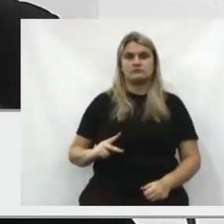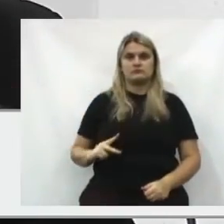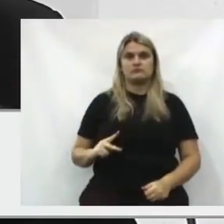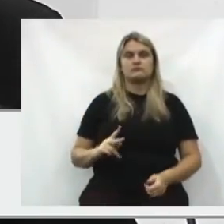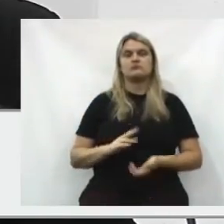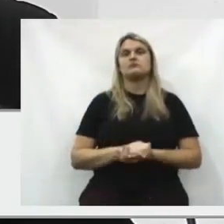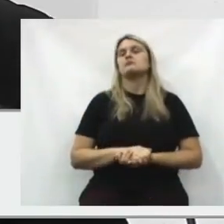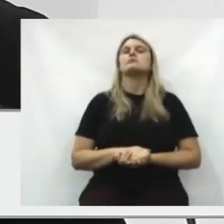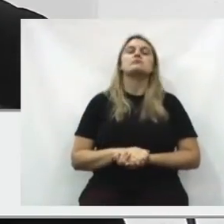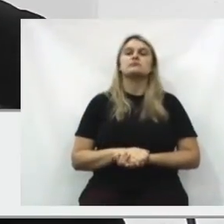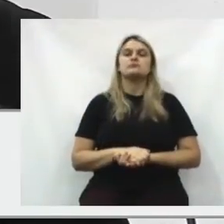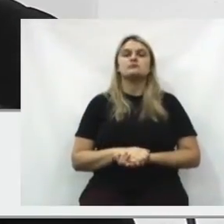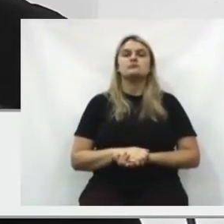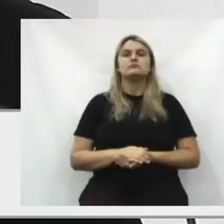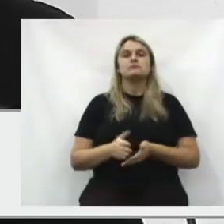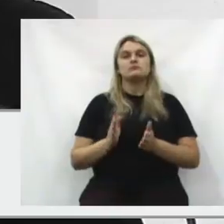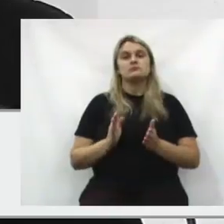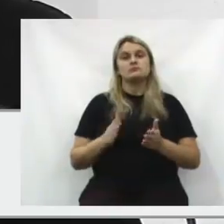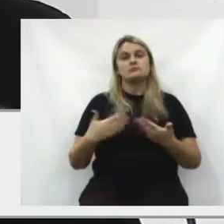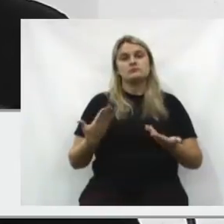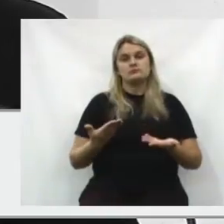Previdência, da Presidência.